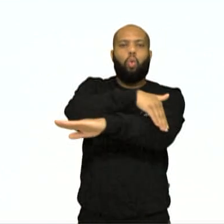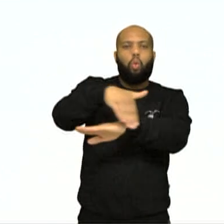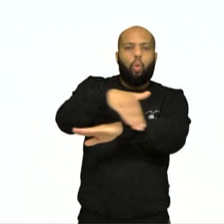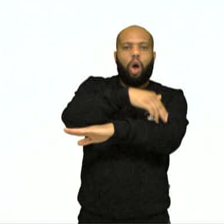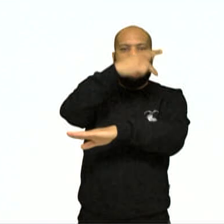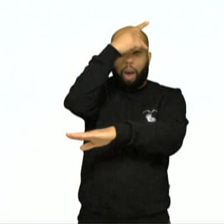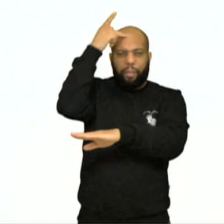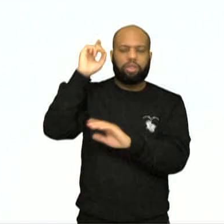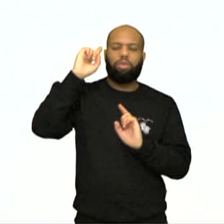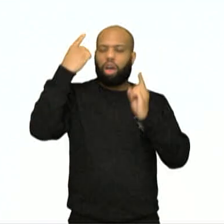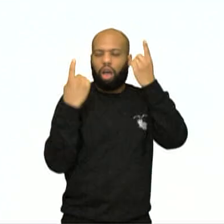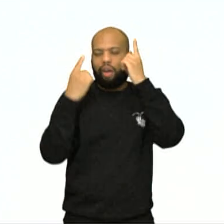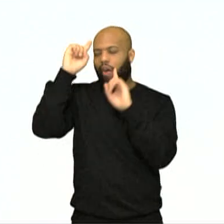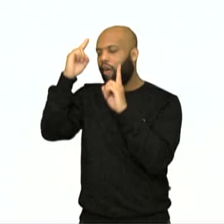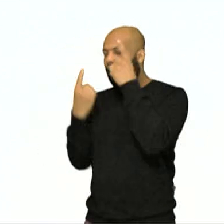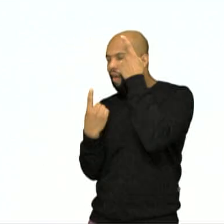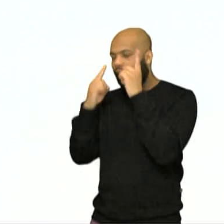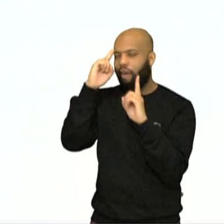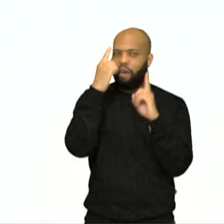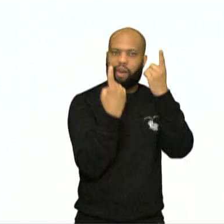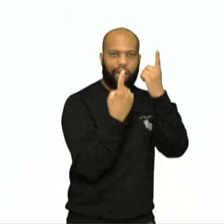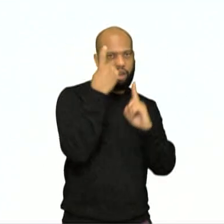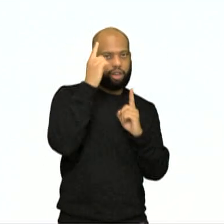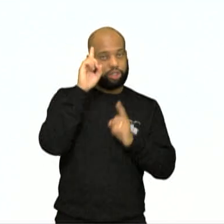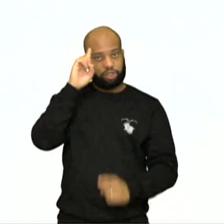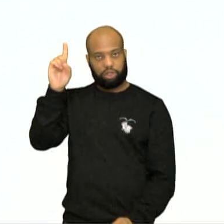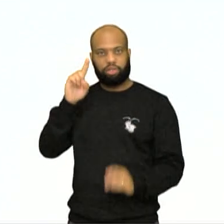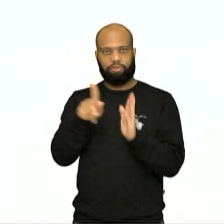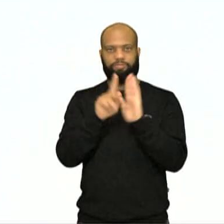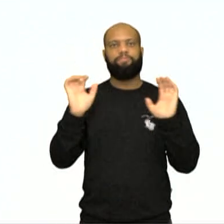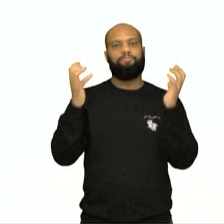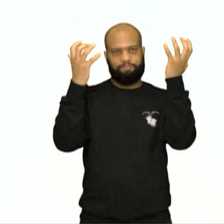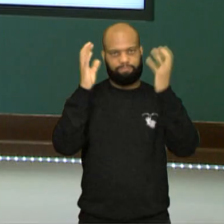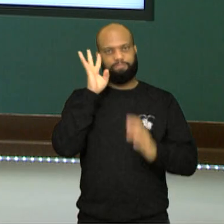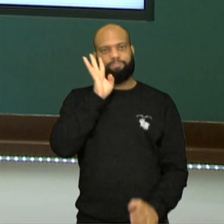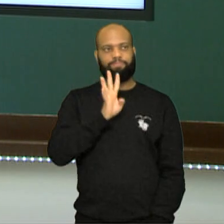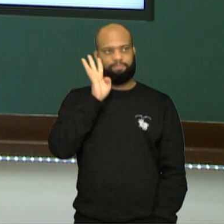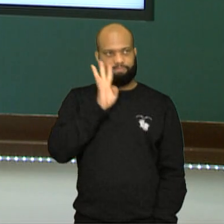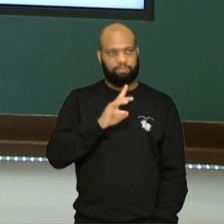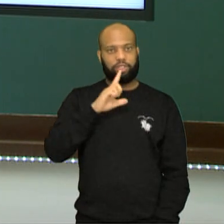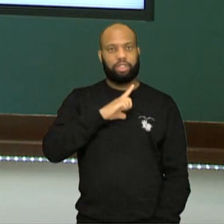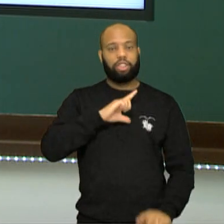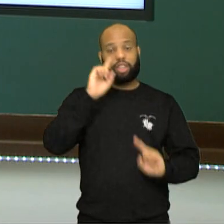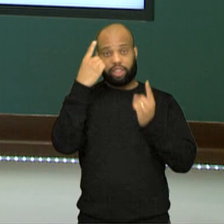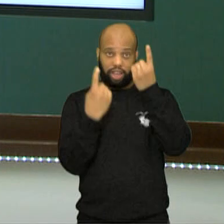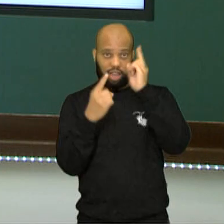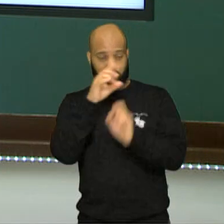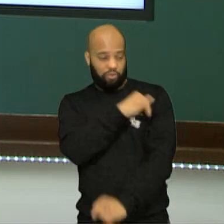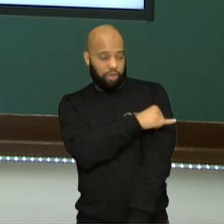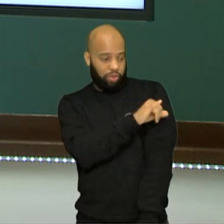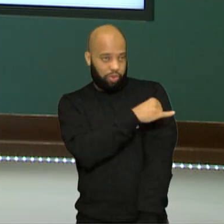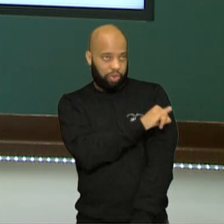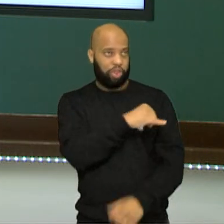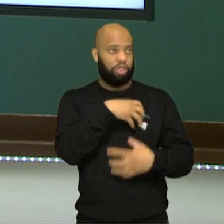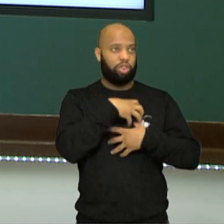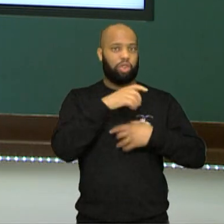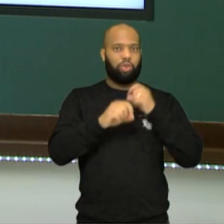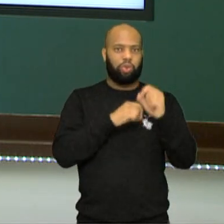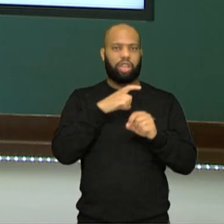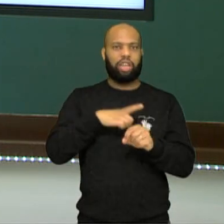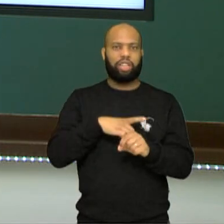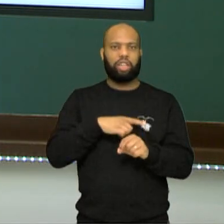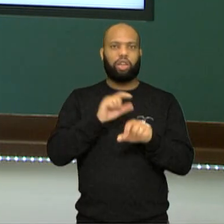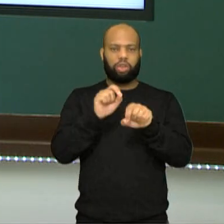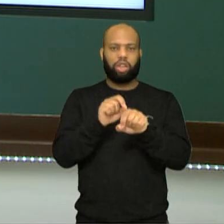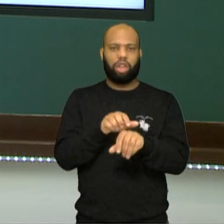dançam, fantasiam durante os dias de festejo. Então é bacana, tem o Carnaval do Rio, que é um carnaval mais de blocos e